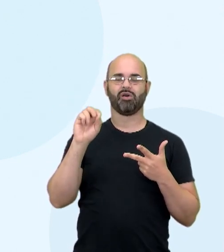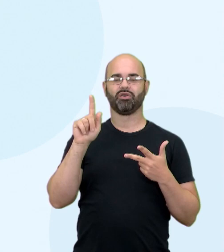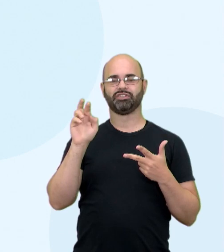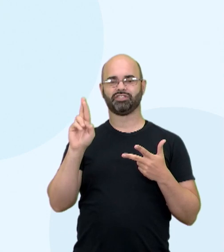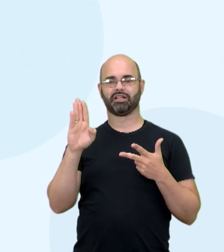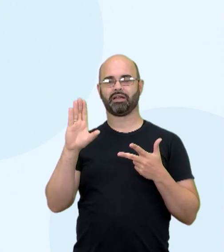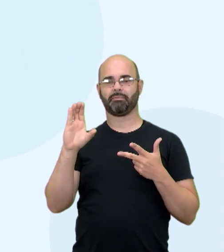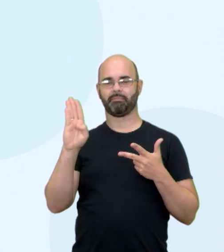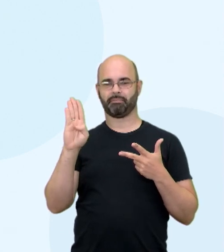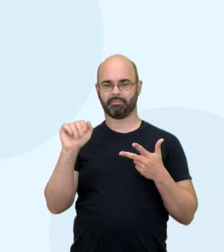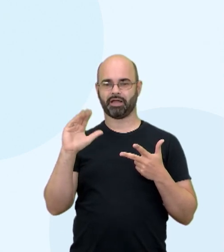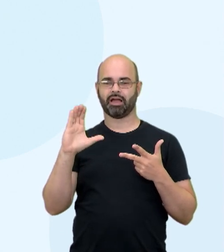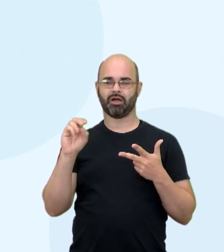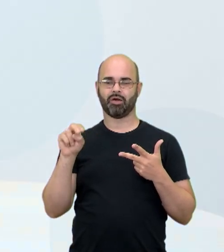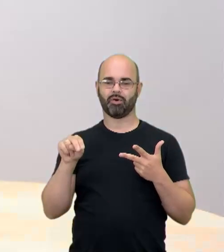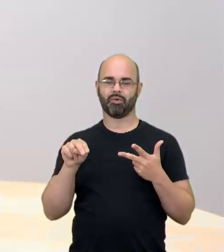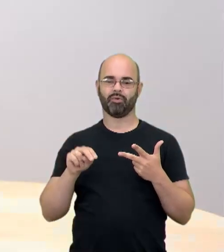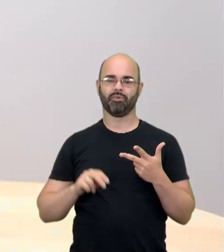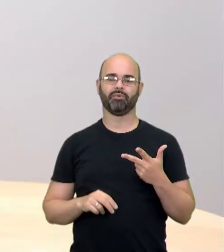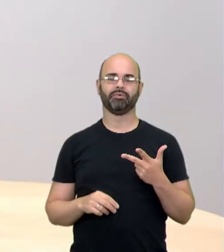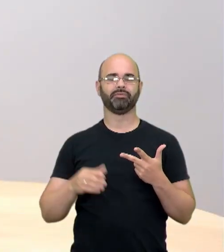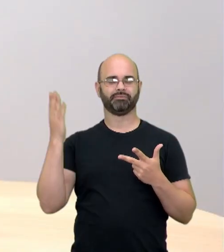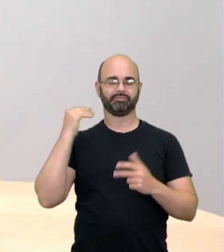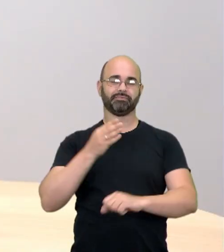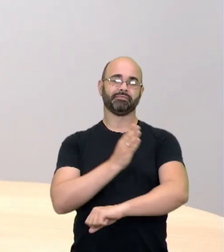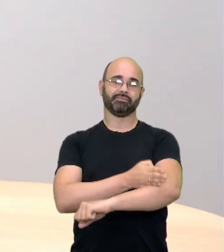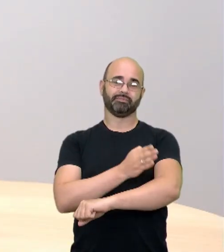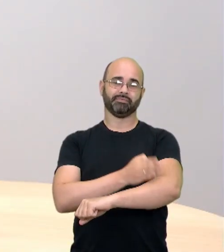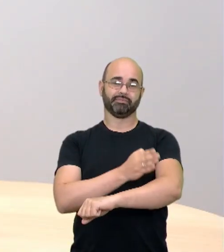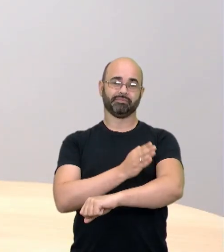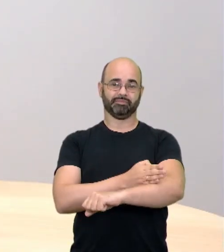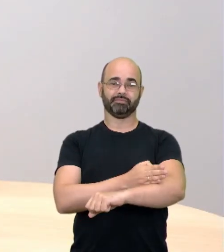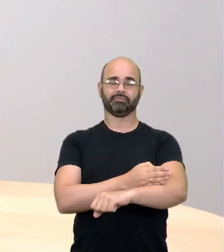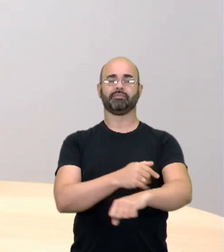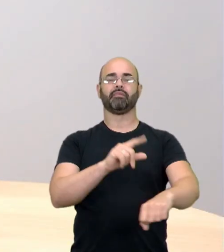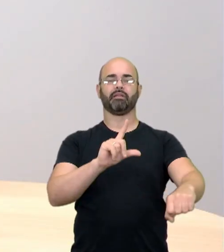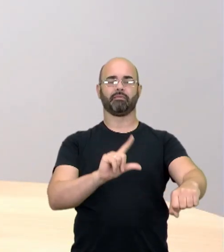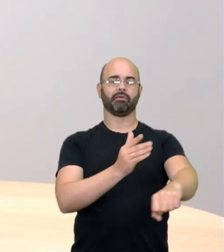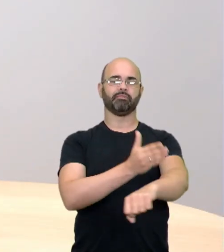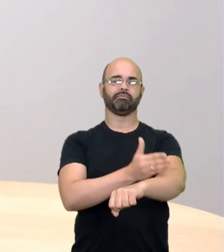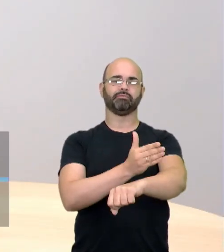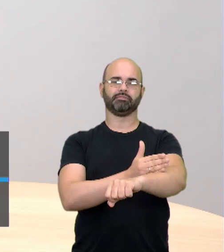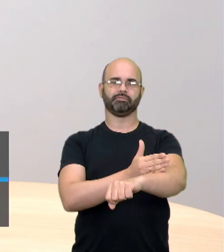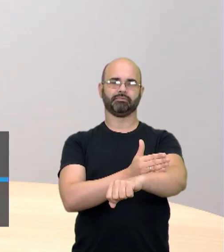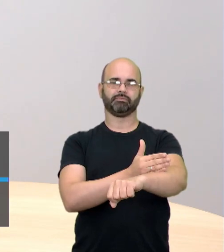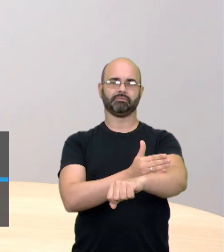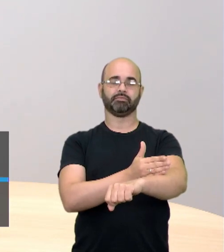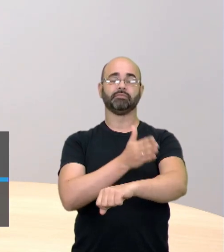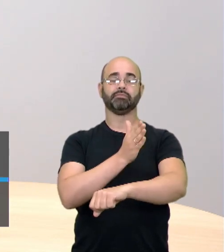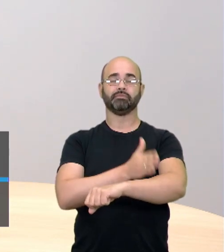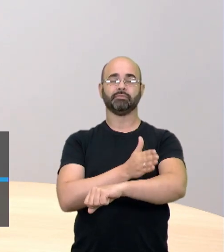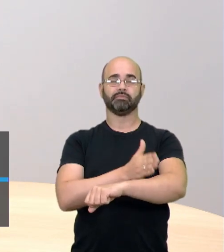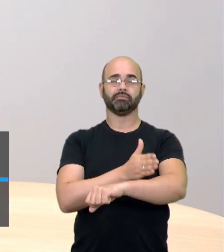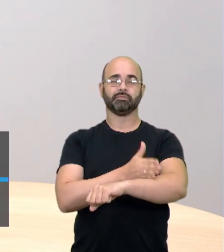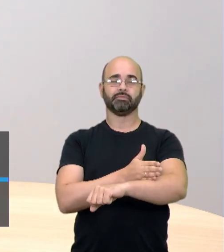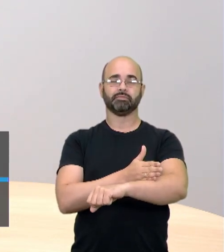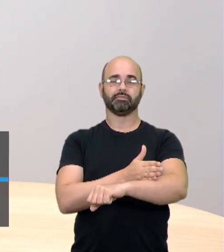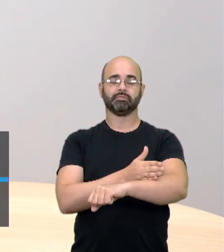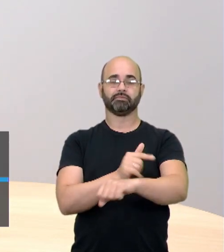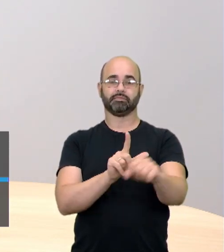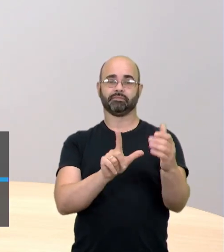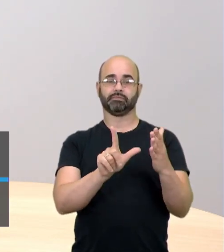lá na Baixa Idade Média, já falava na necessidade de se